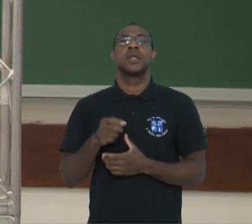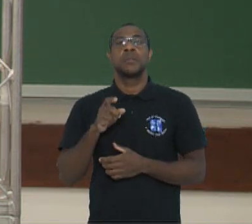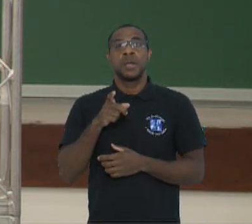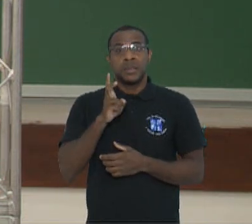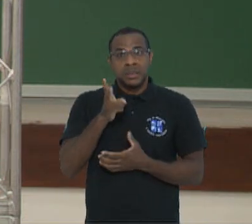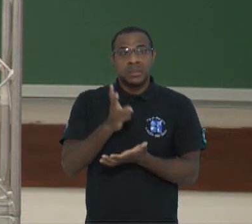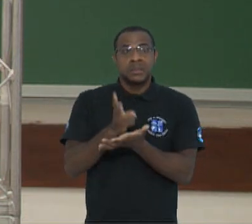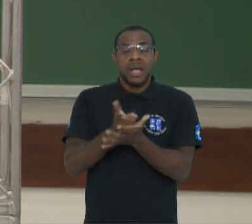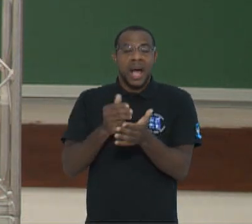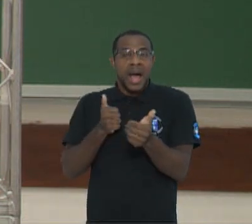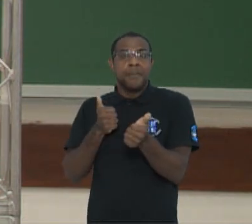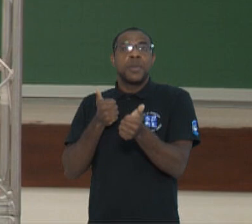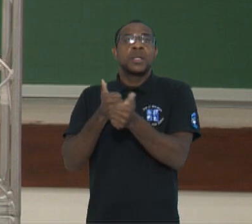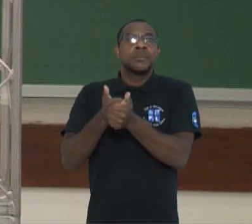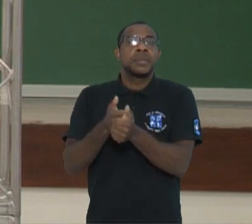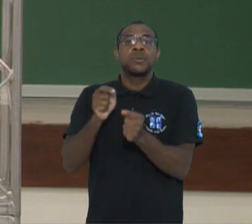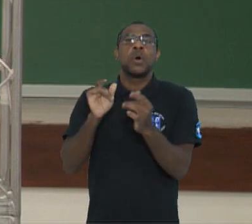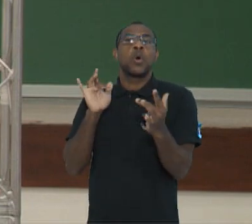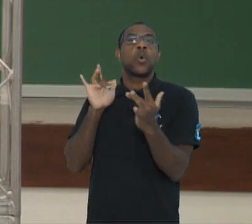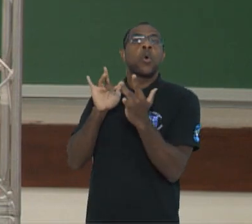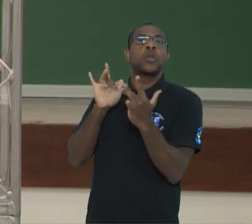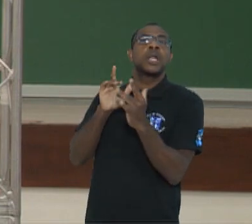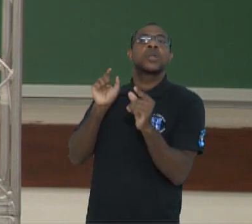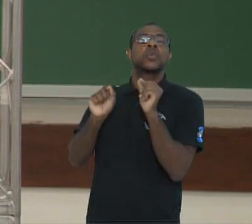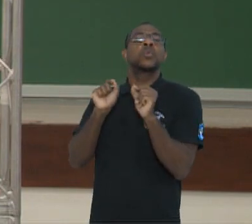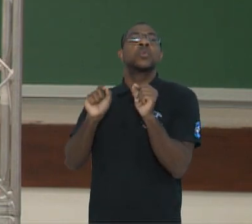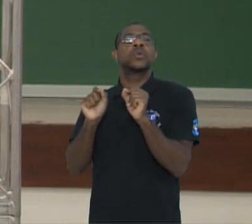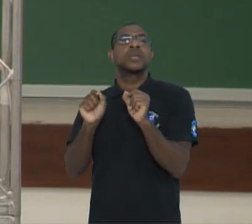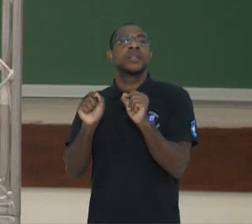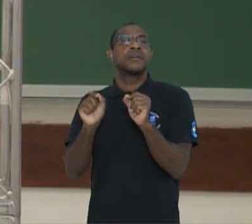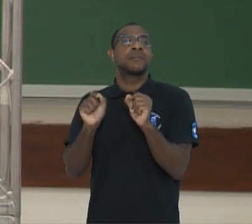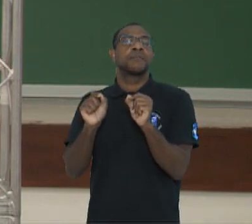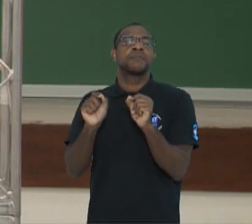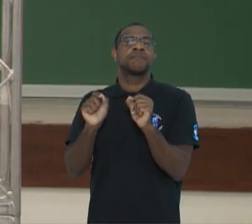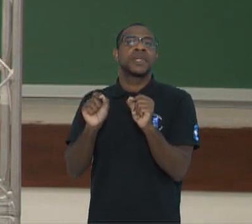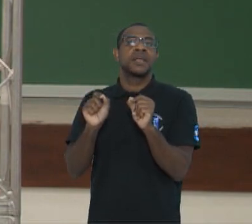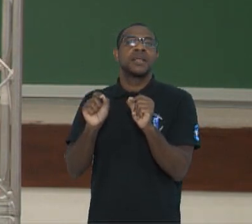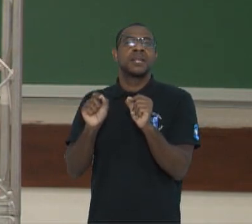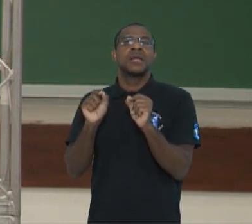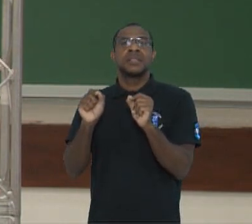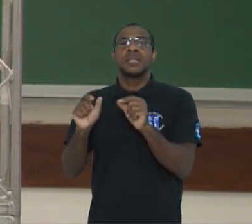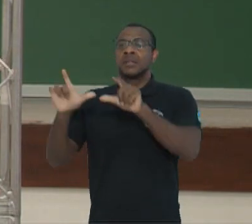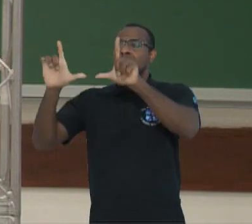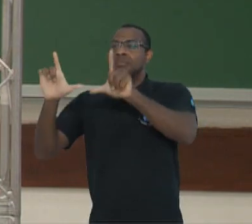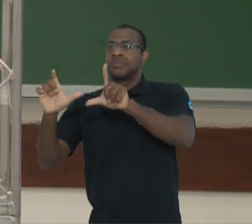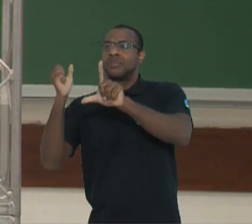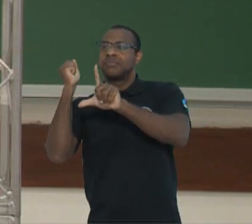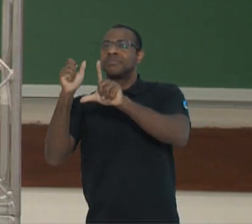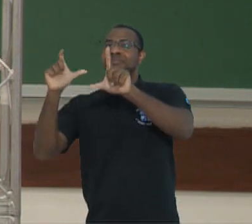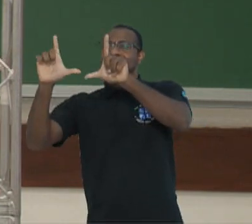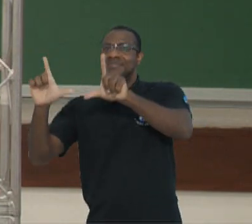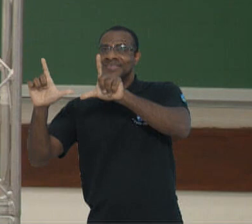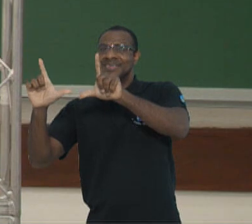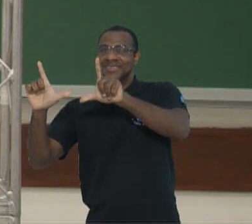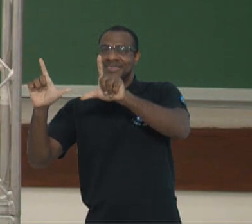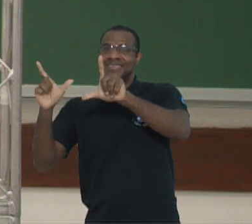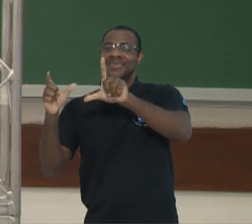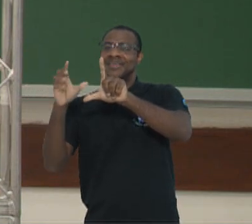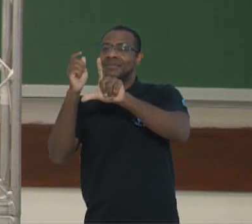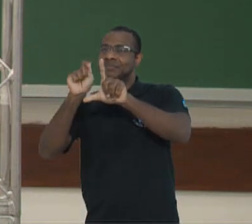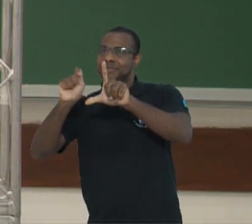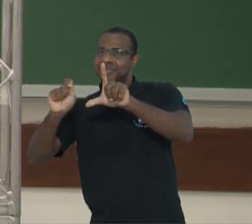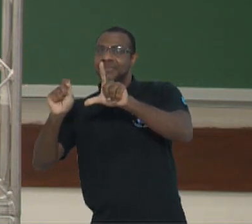a aproximação, manterem o contato de vocês nessa situação de pandemia, que a gente sabe que está